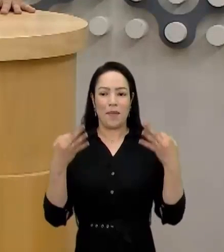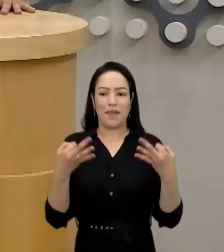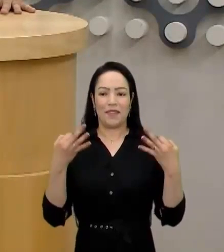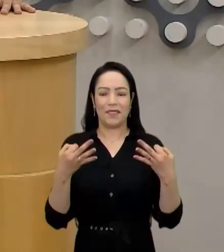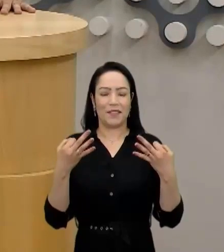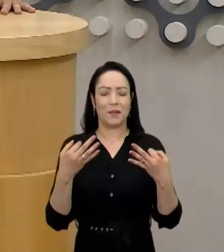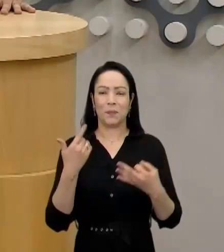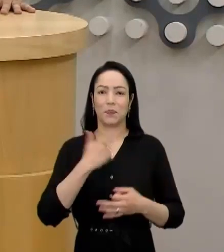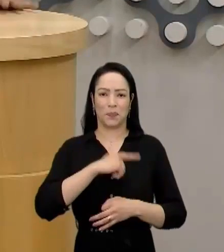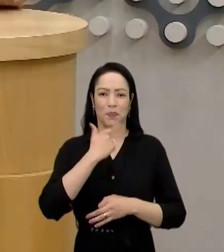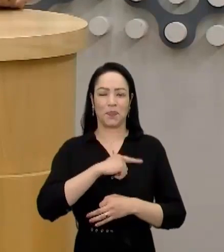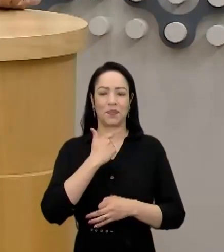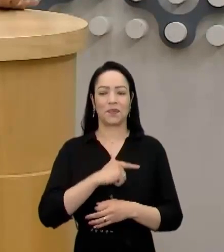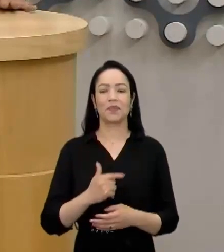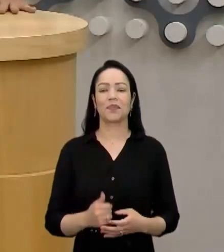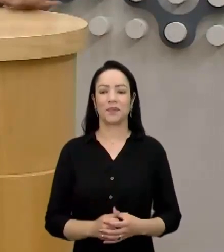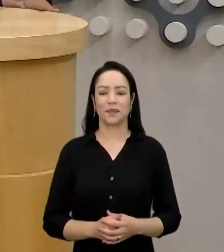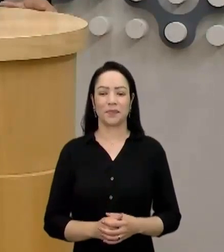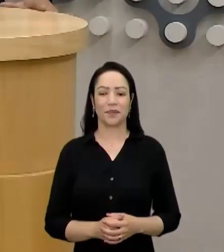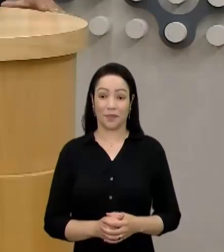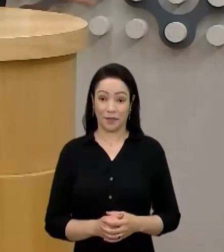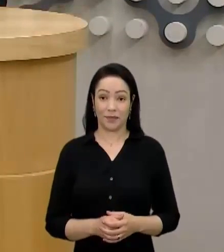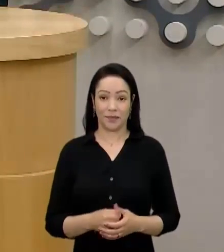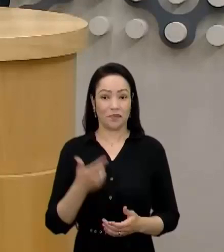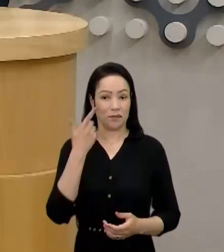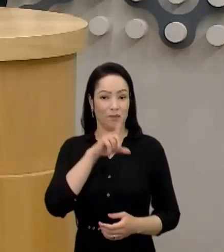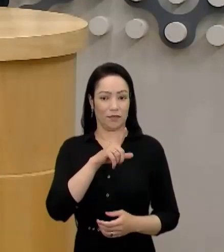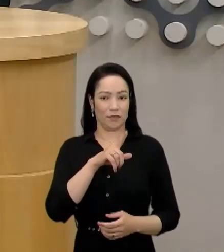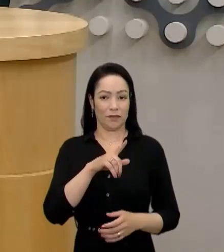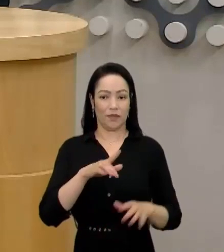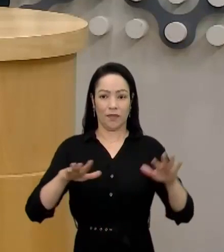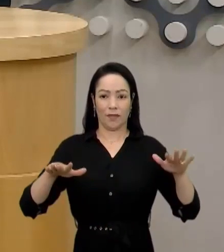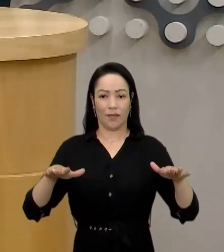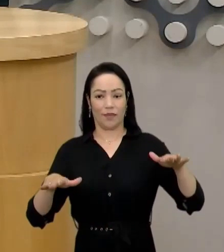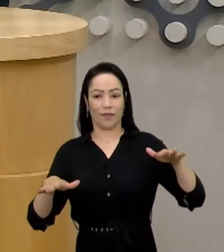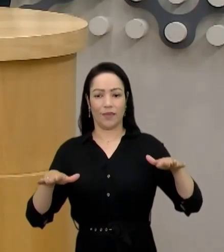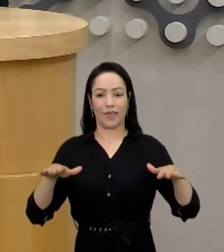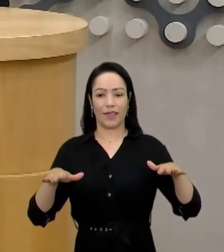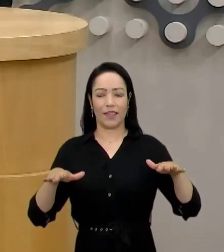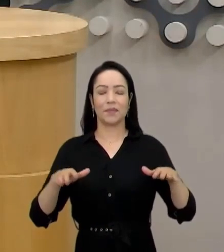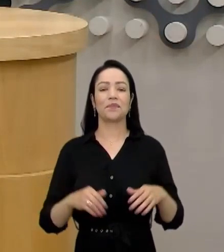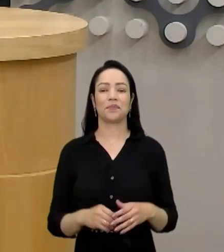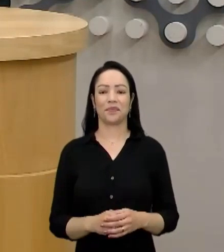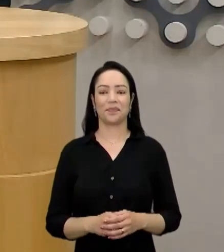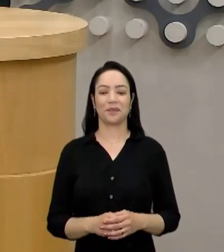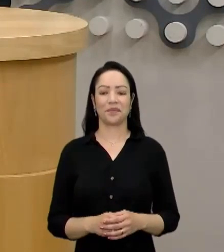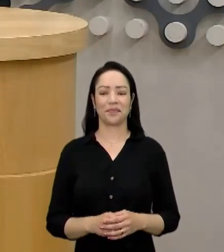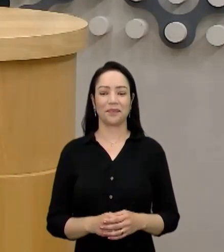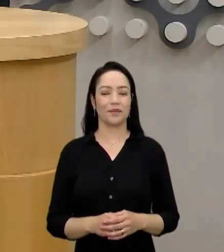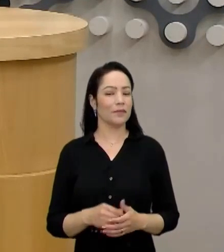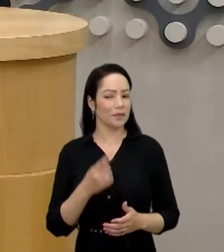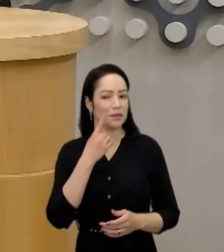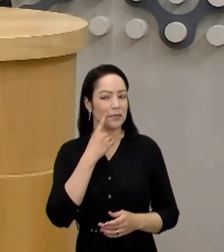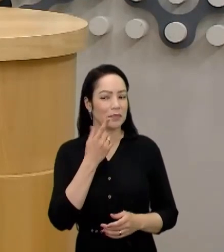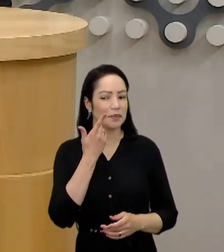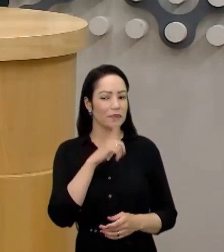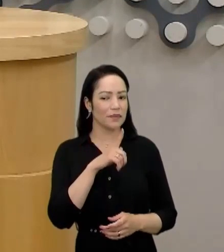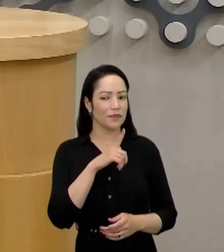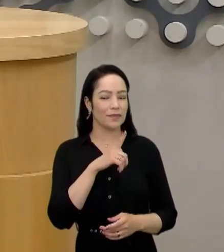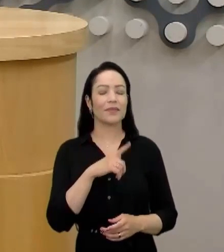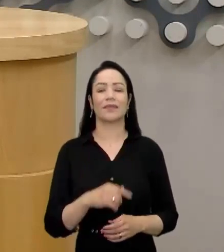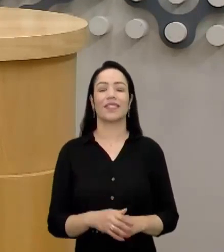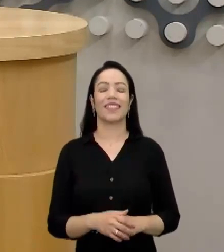vê, ó, tô meio... Não, mas assim, vamos lá, aqui consegui. Mas eu tenho que fazer assim, ó. Aqui, agora assim. Fiquei, mas tô